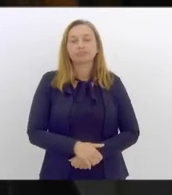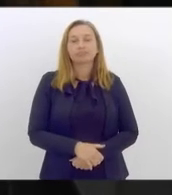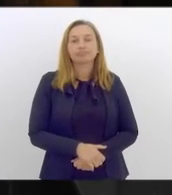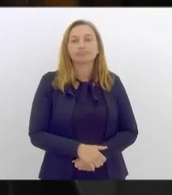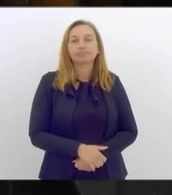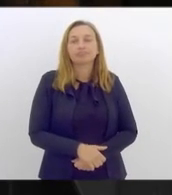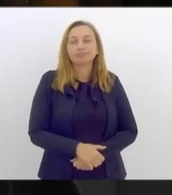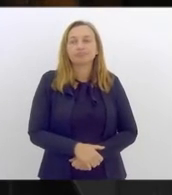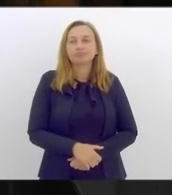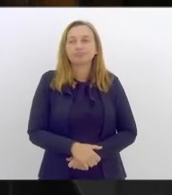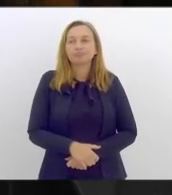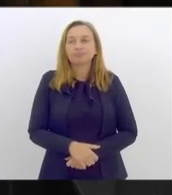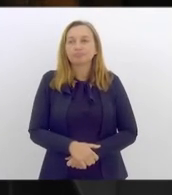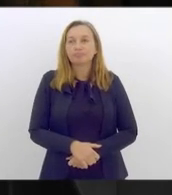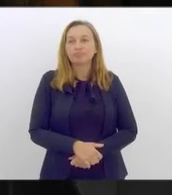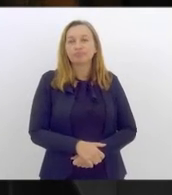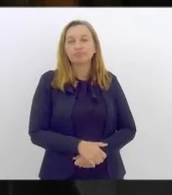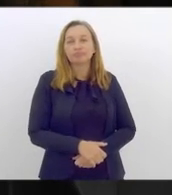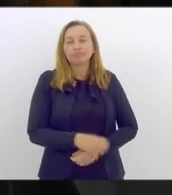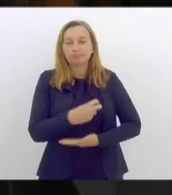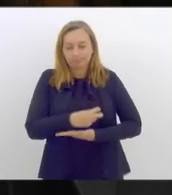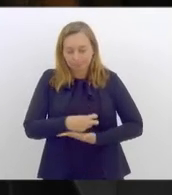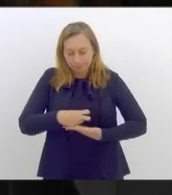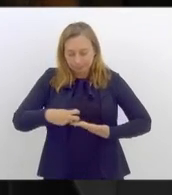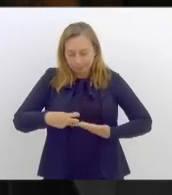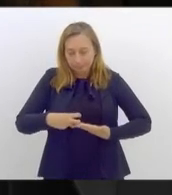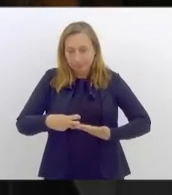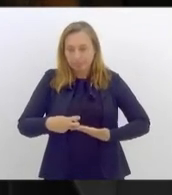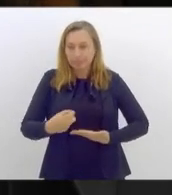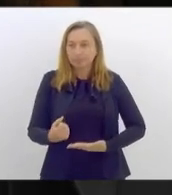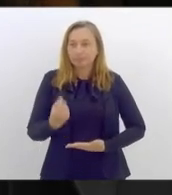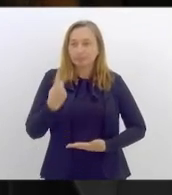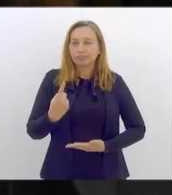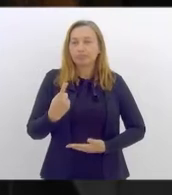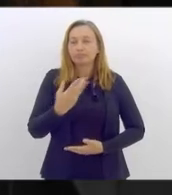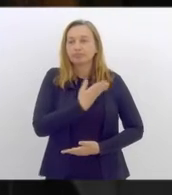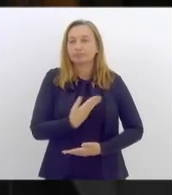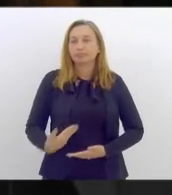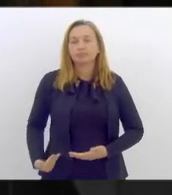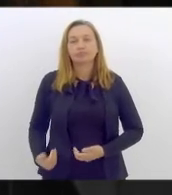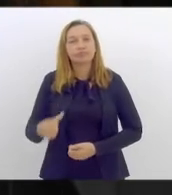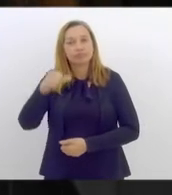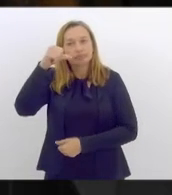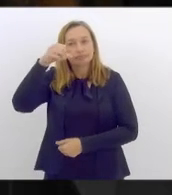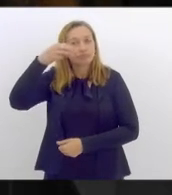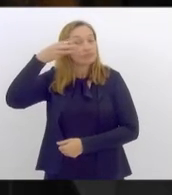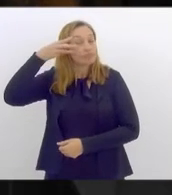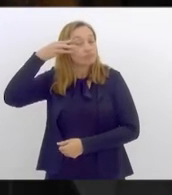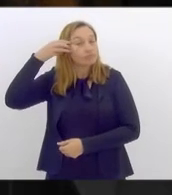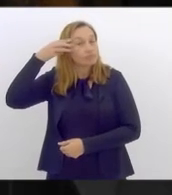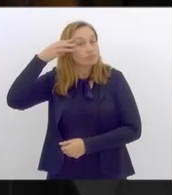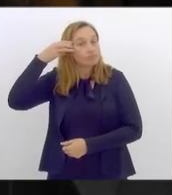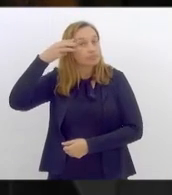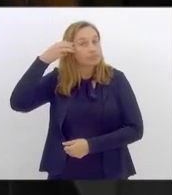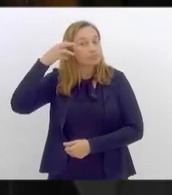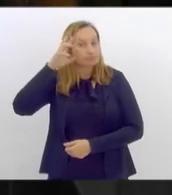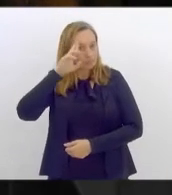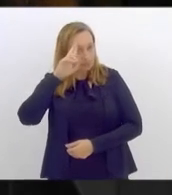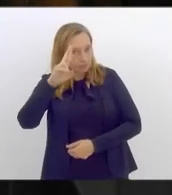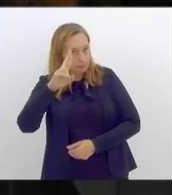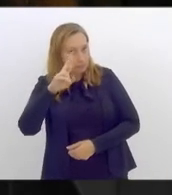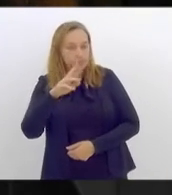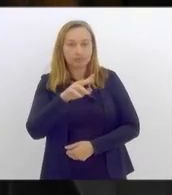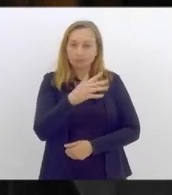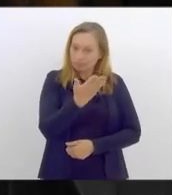que levou ao impeachment do ex-governador Wilson que o vossa excelência inclusive foi